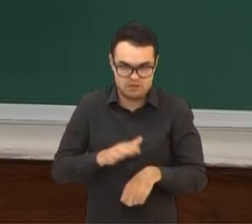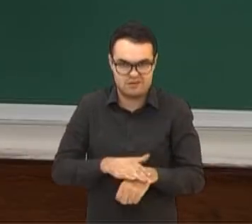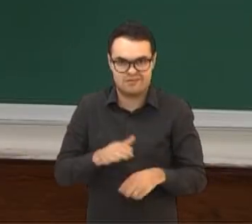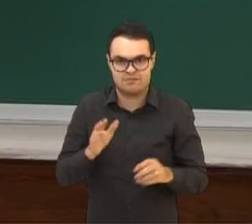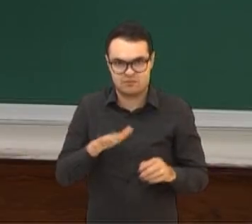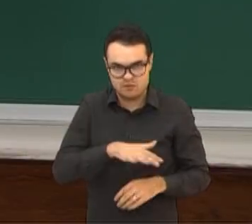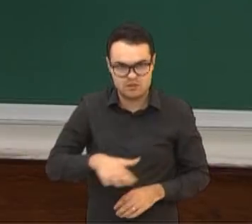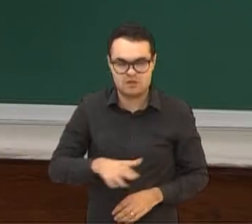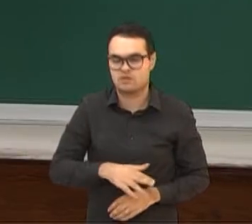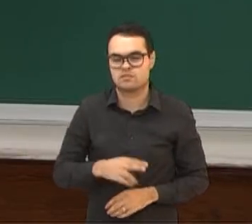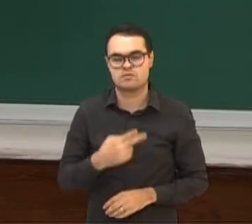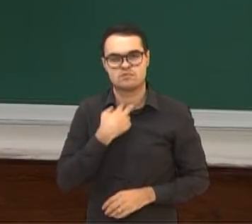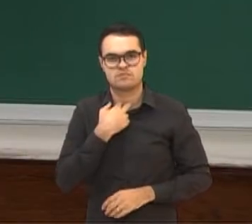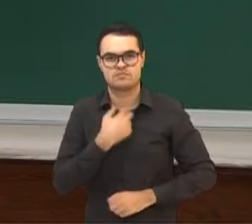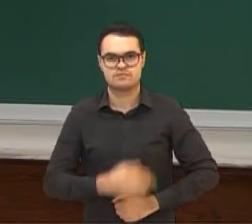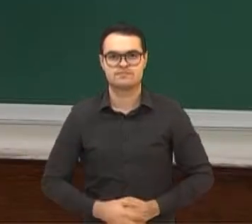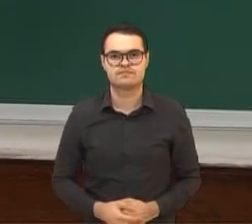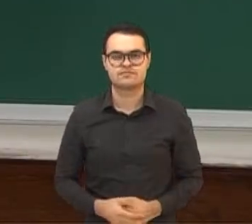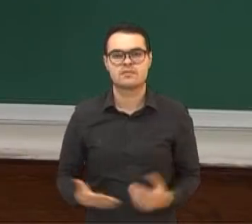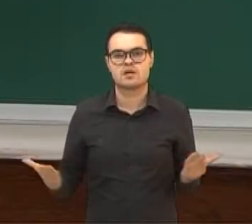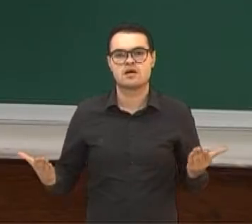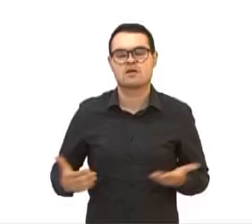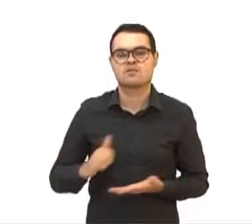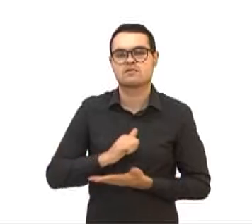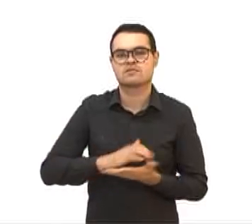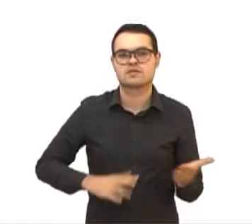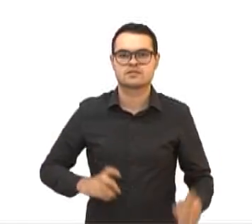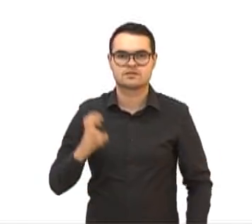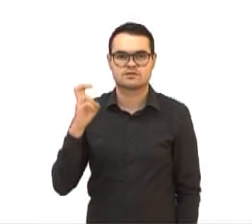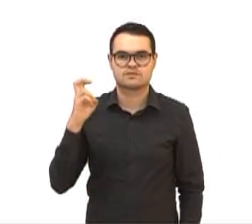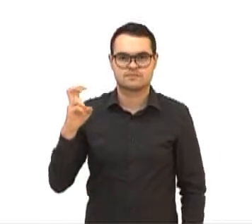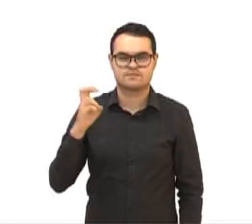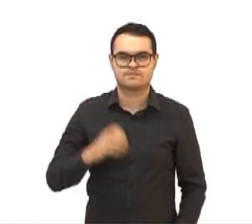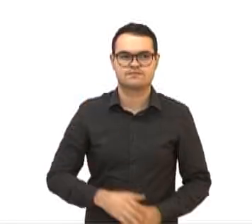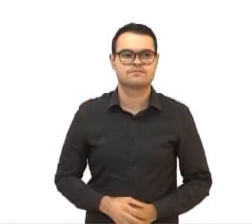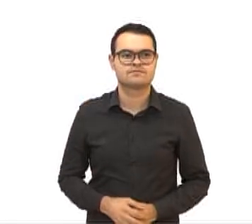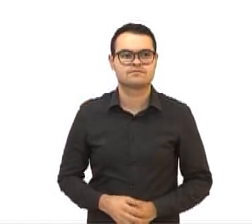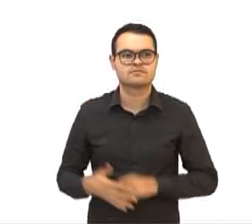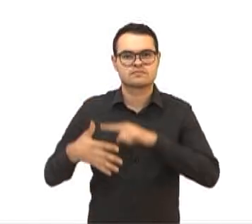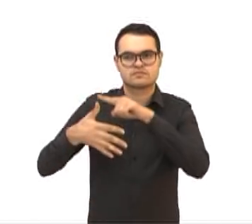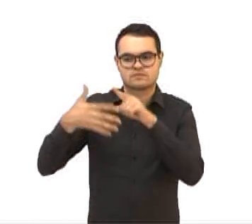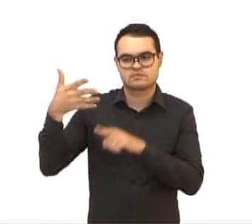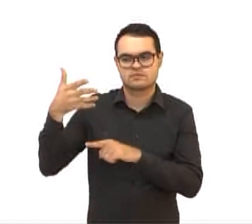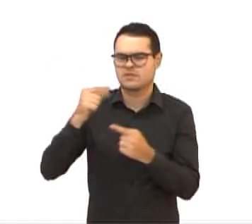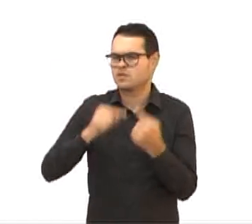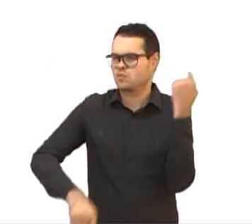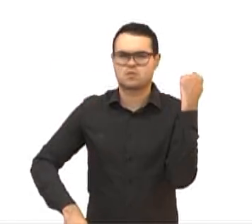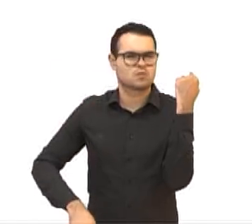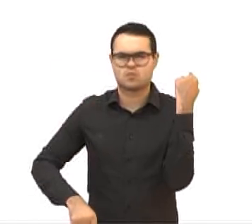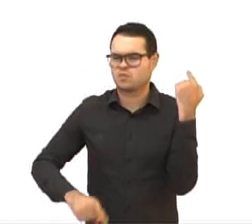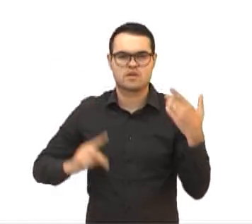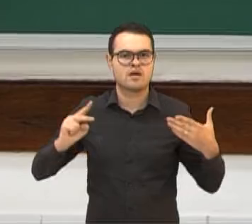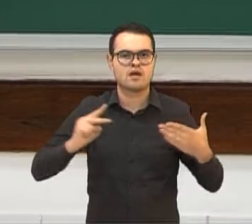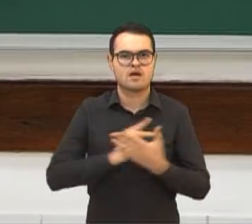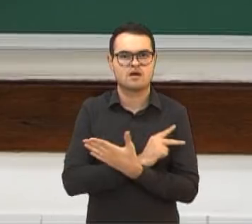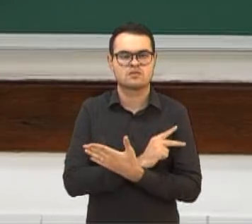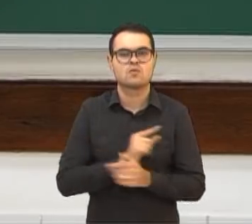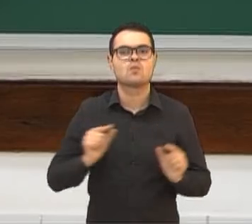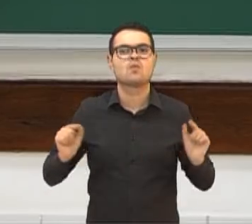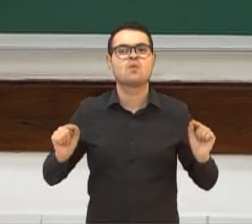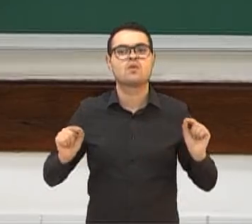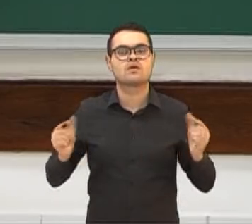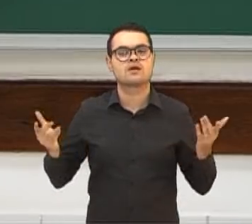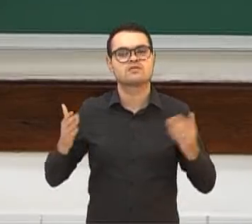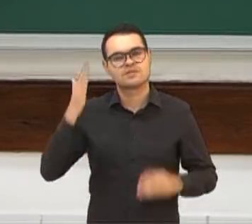mesmo tempo. Vamos para a atividade 5? Assinale a alternativa incorreta. Temos as opções, quero